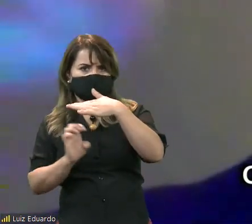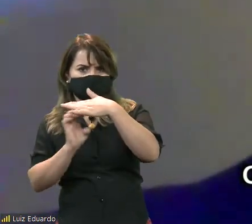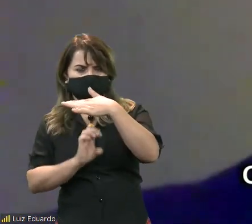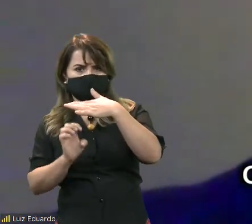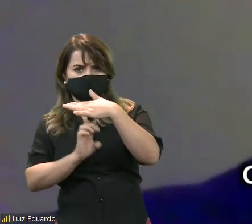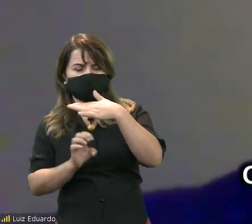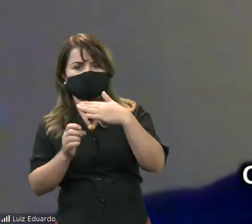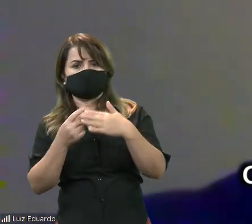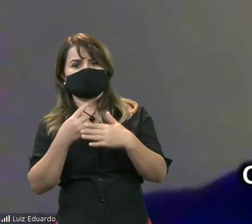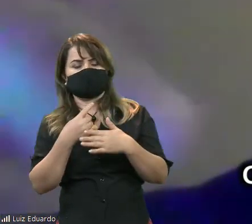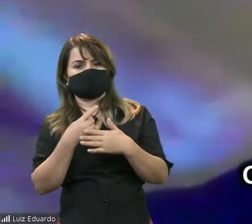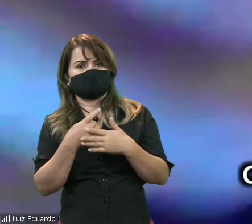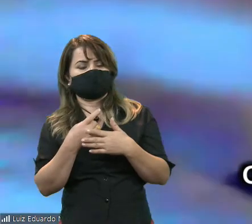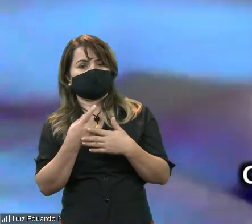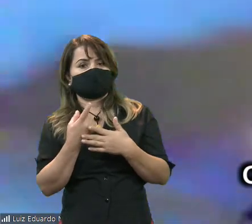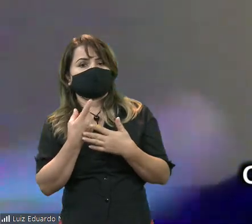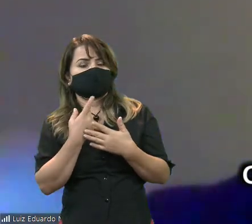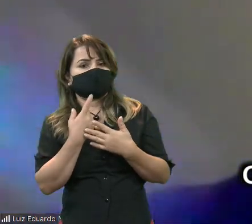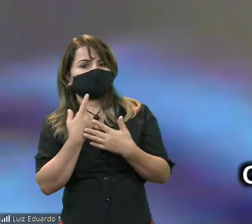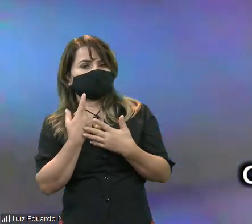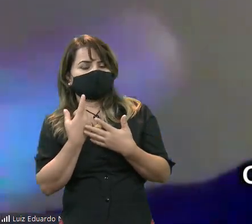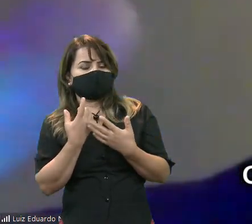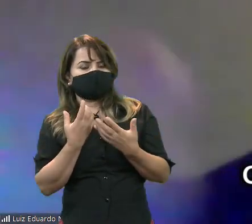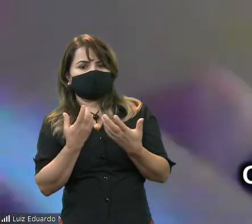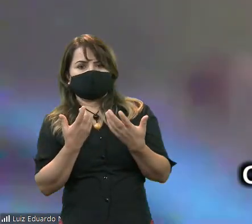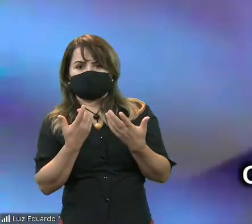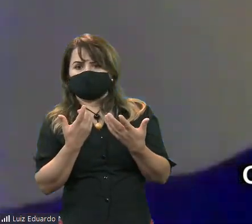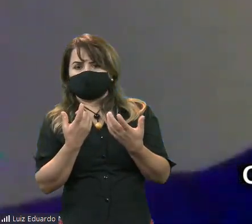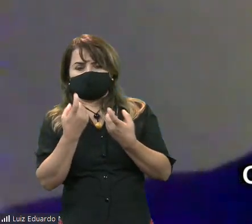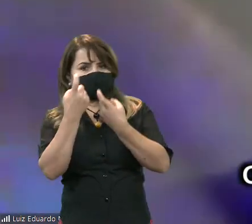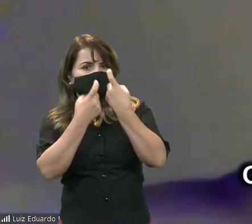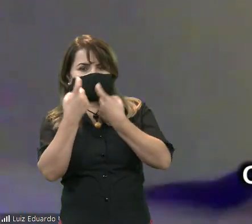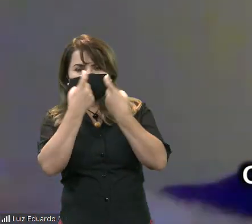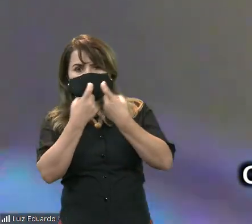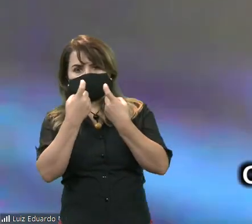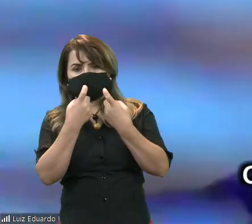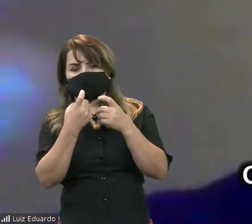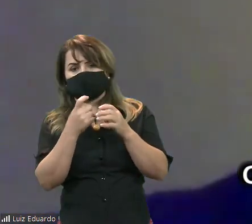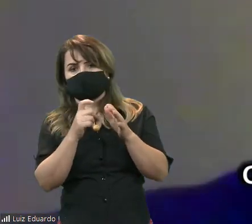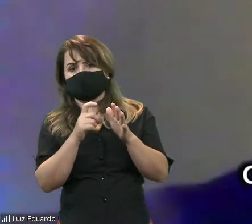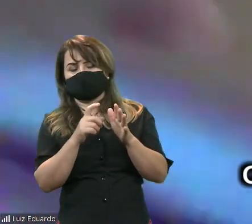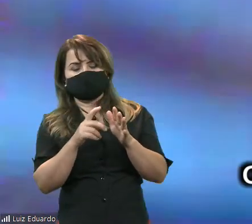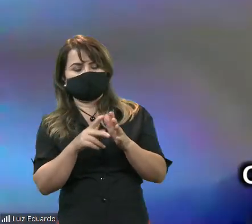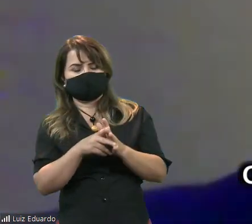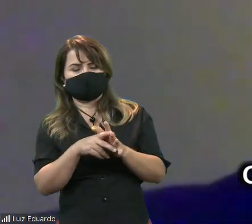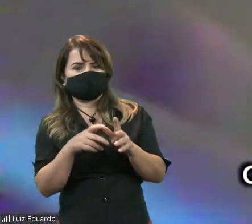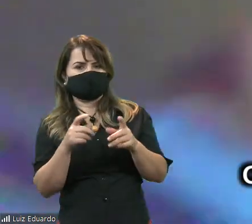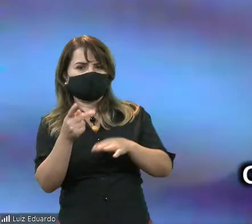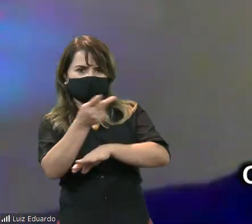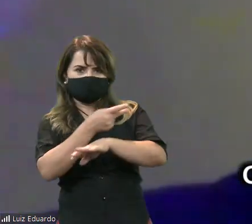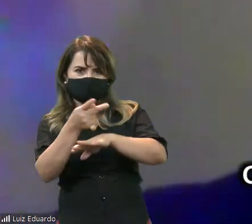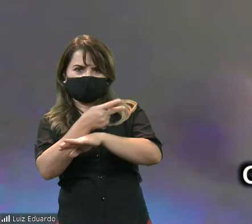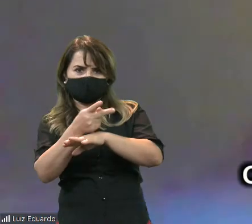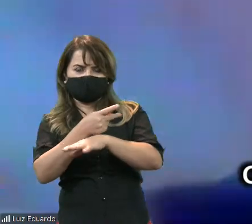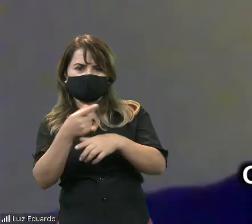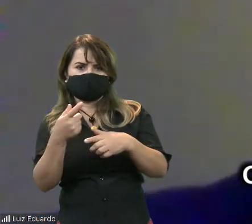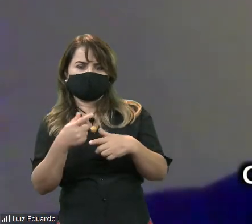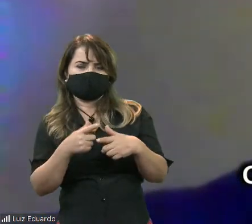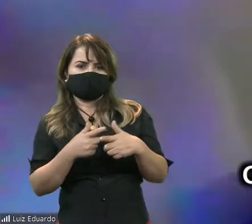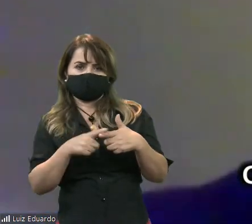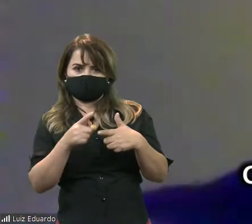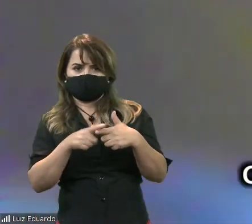para achar pelo em ovo. Elas não têm. E aqui entre nós, a ANTT, a